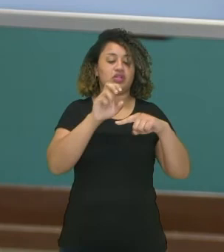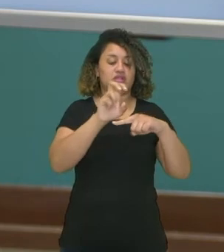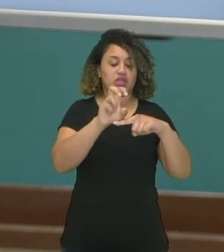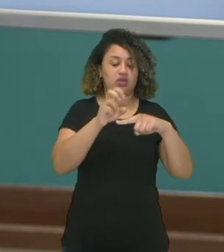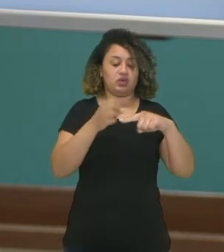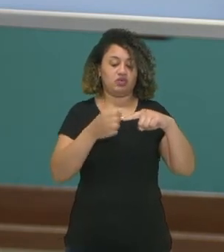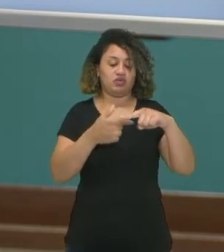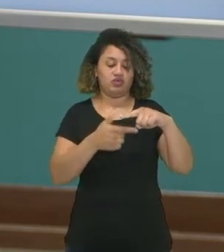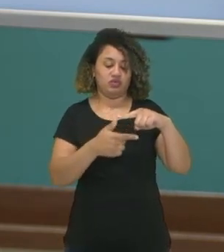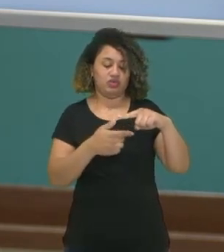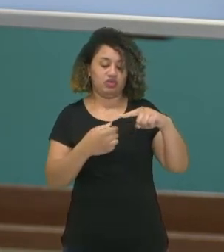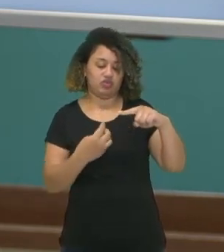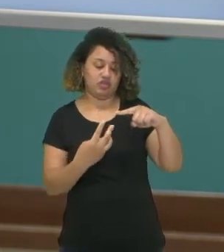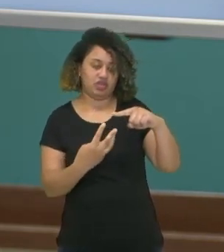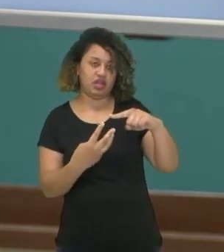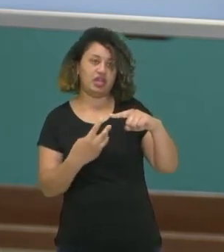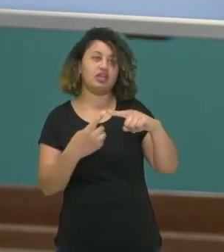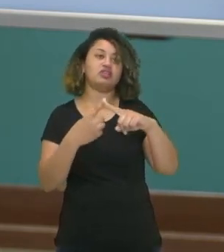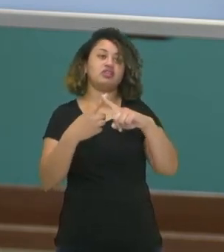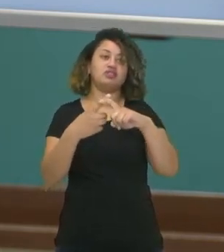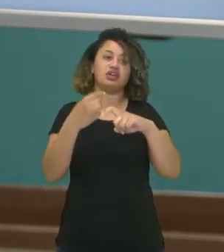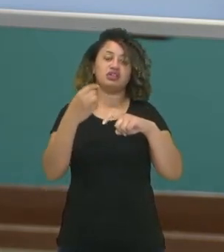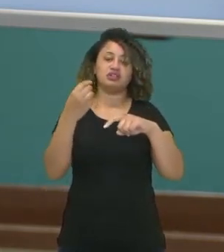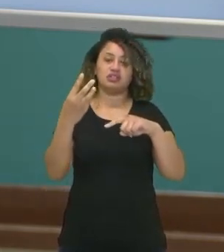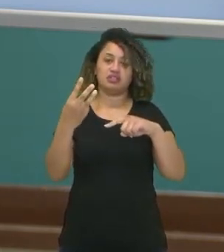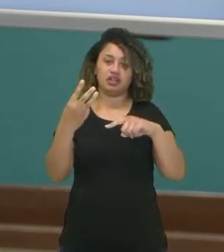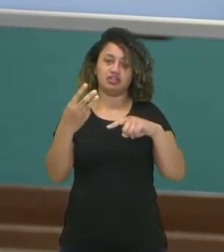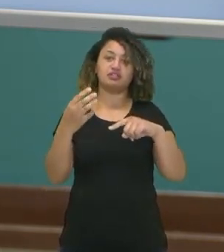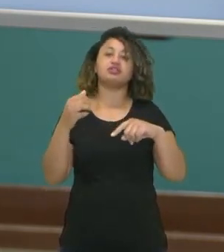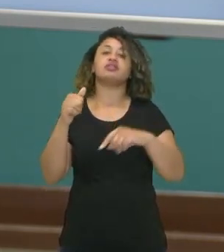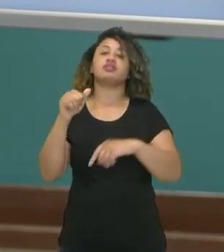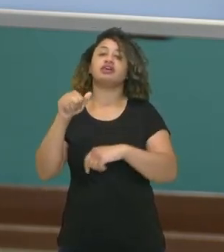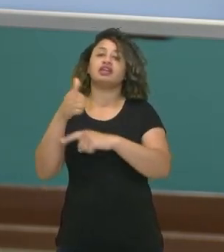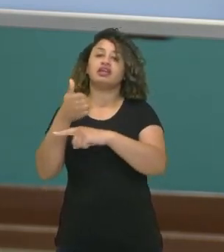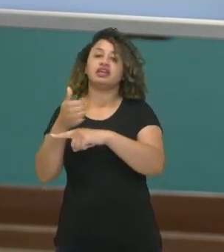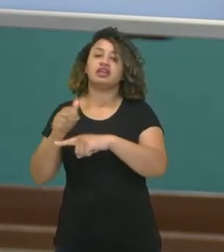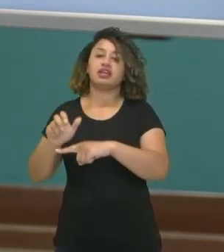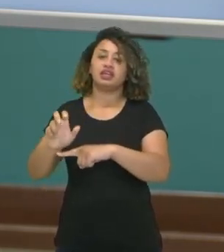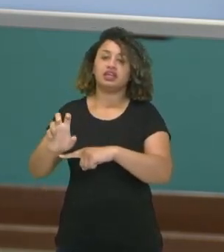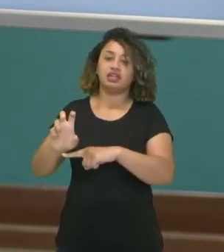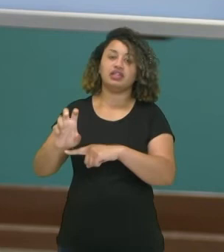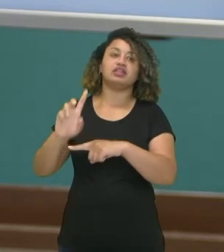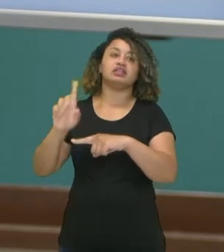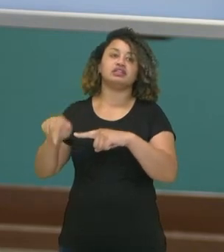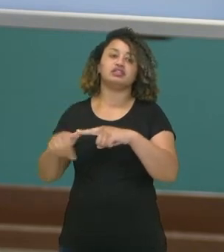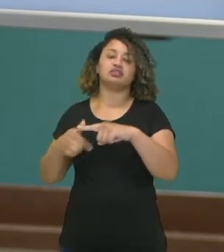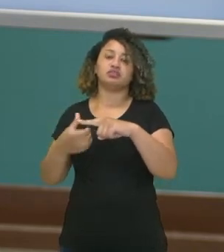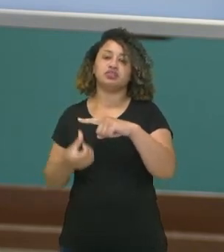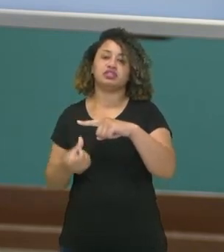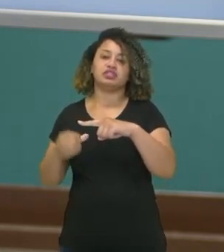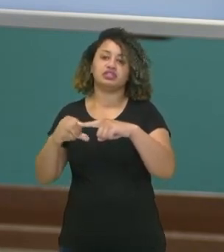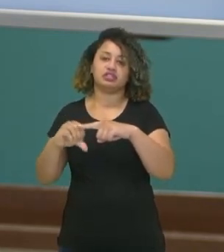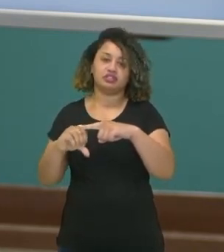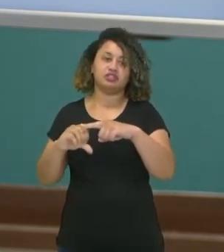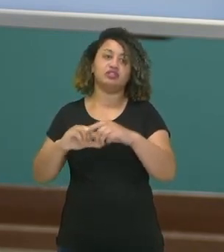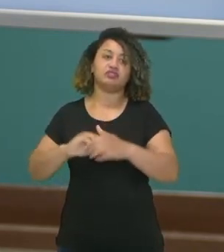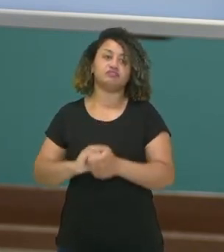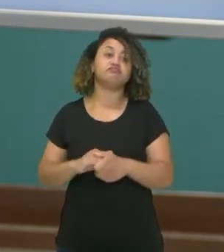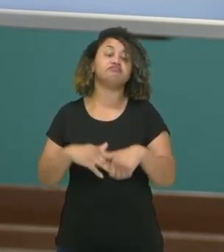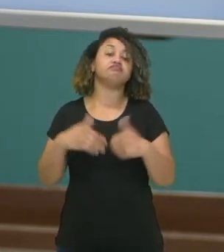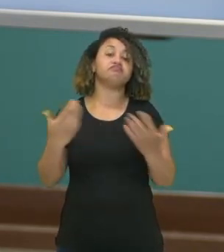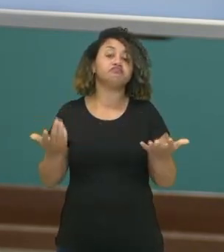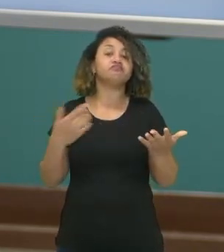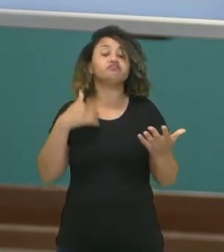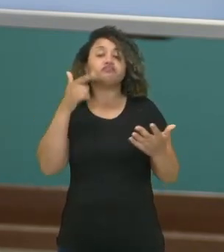o 5, multiplicar por 3, que dá 15, e o 23, multiplicar por 3, que dá 69.